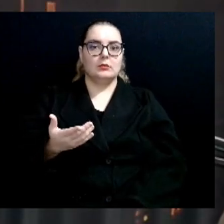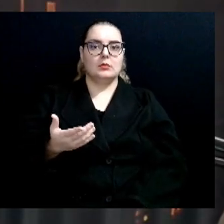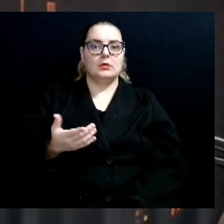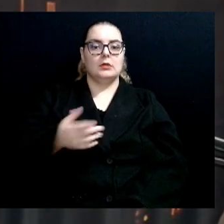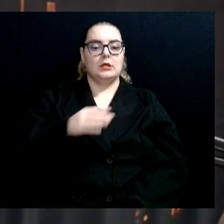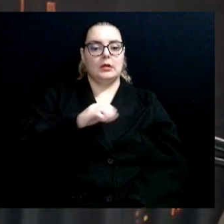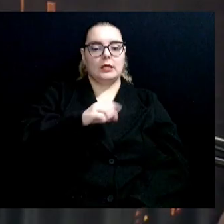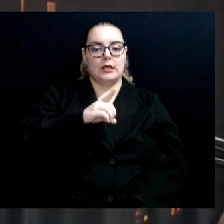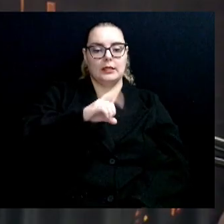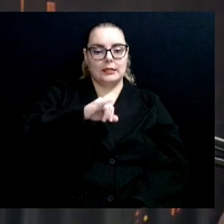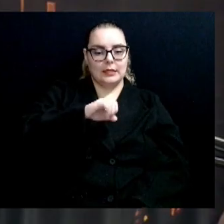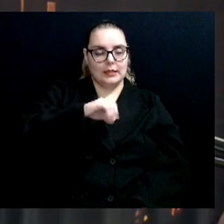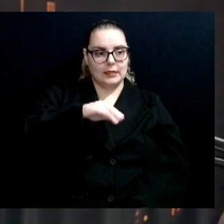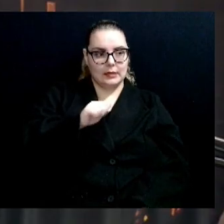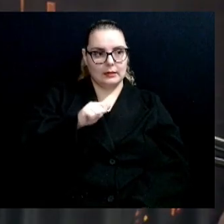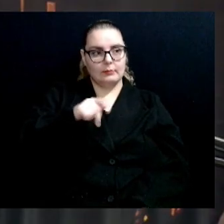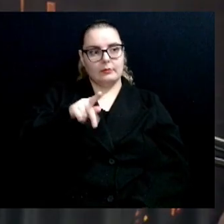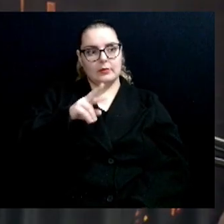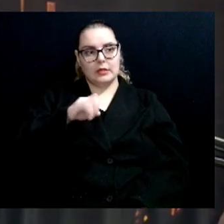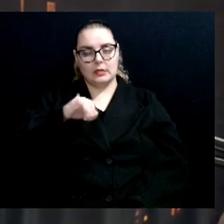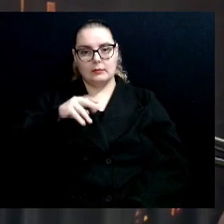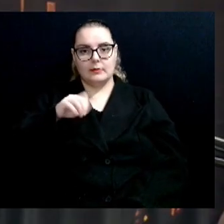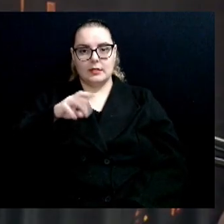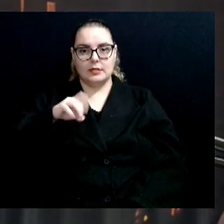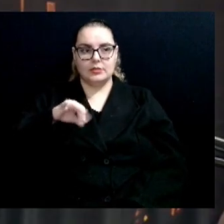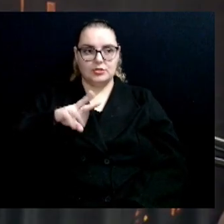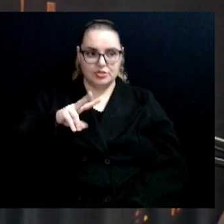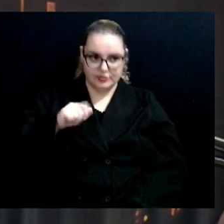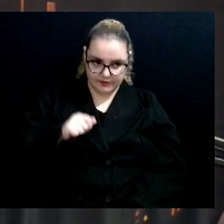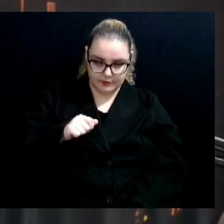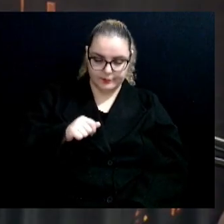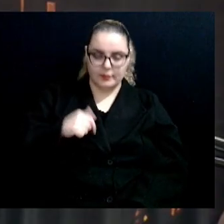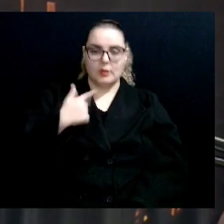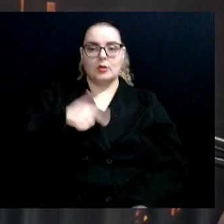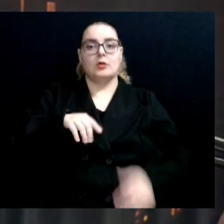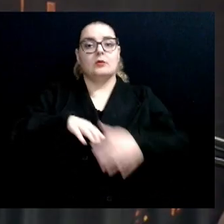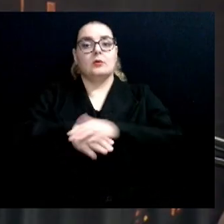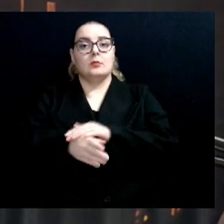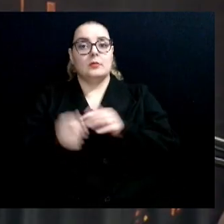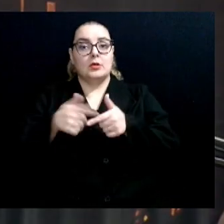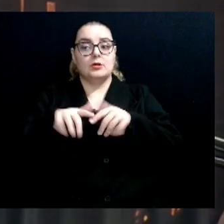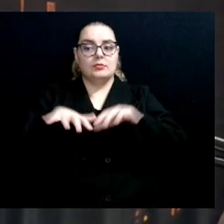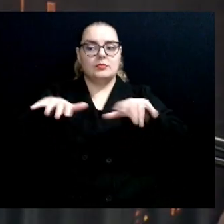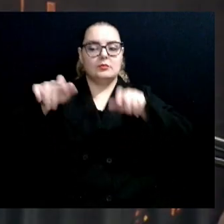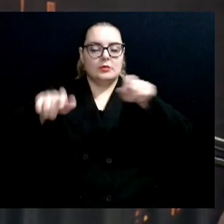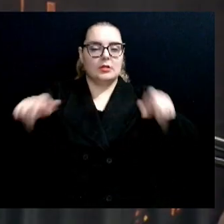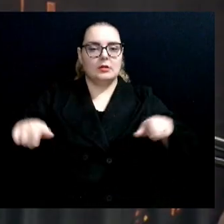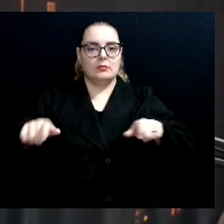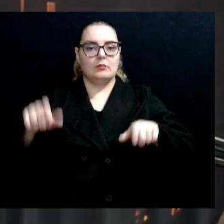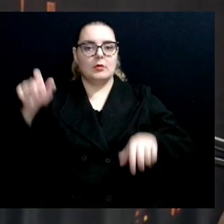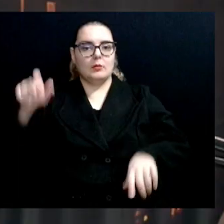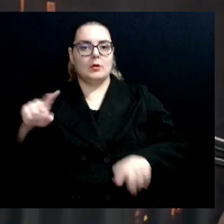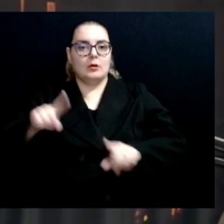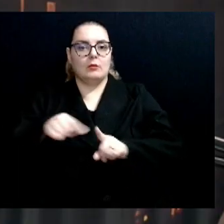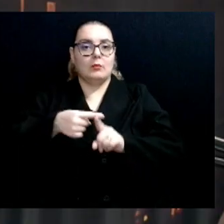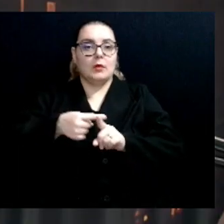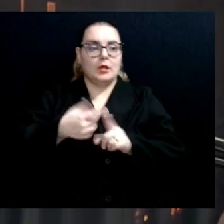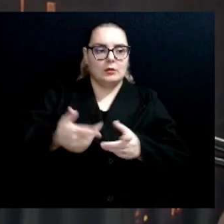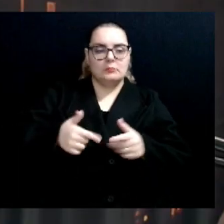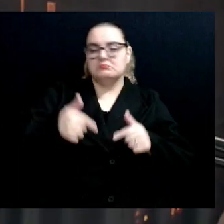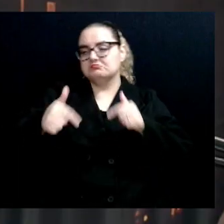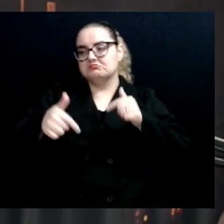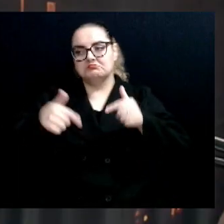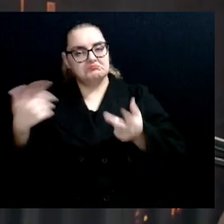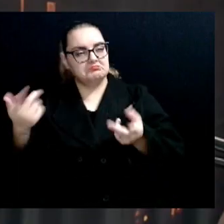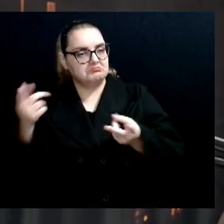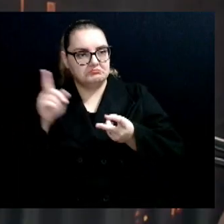muito habituados a dividir as pessoas como alguém que está na ativa, seja no trabalho, ou seja dentro